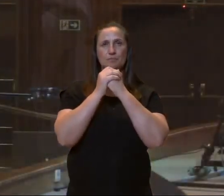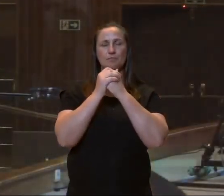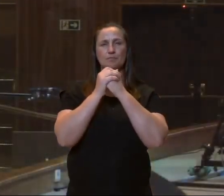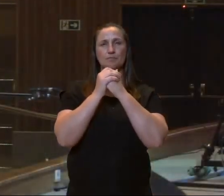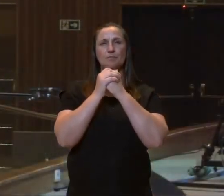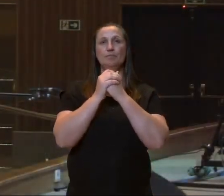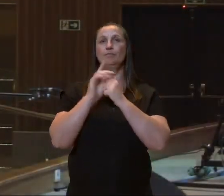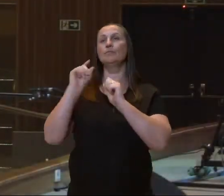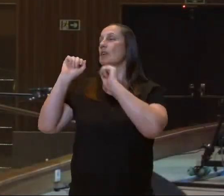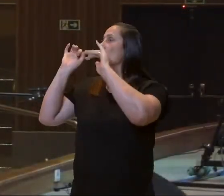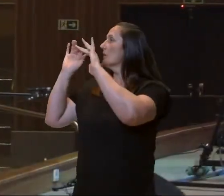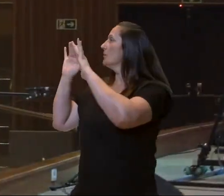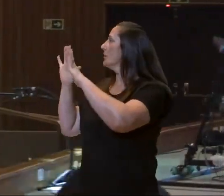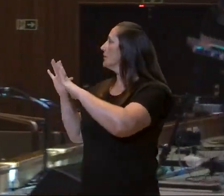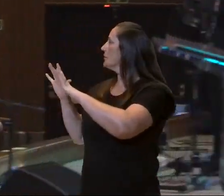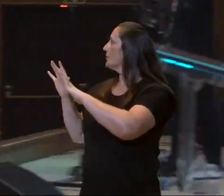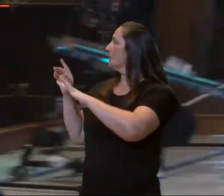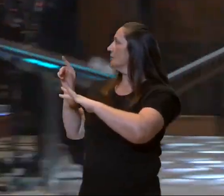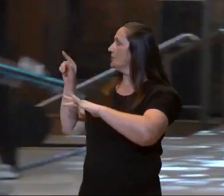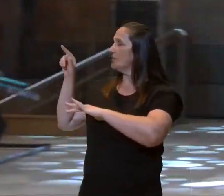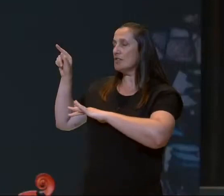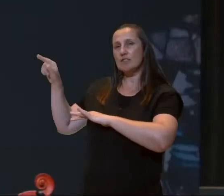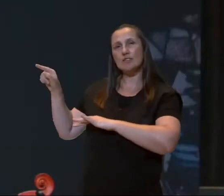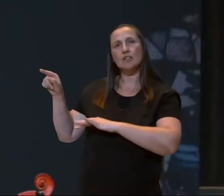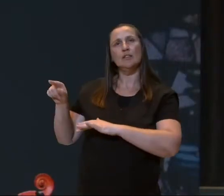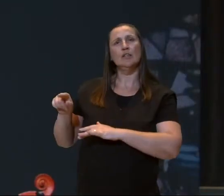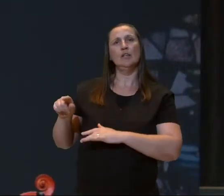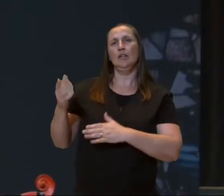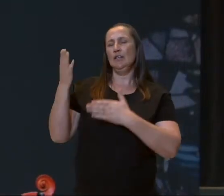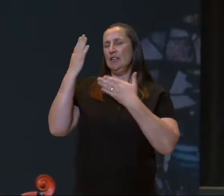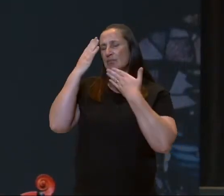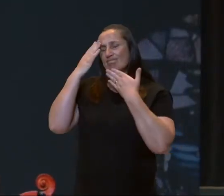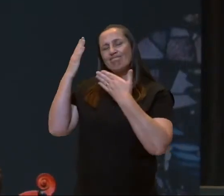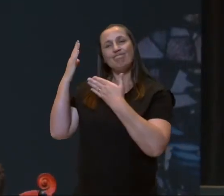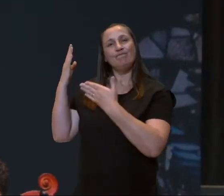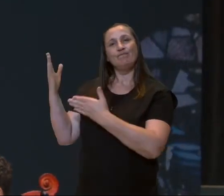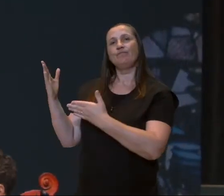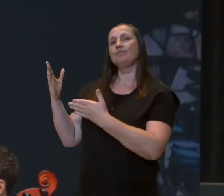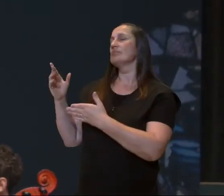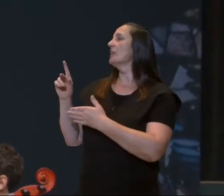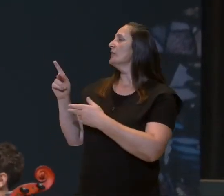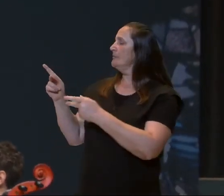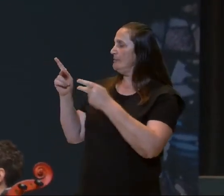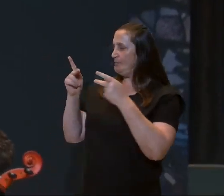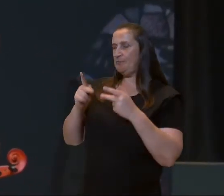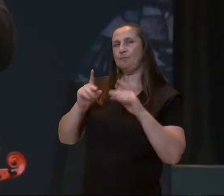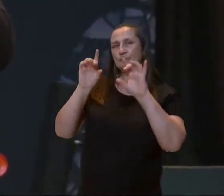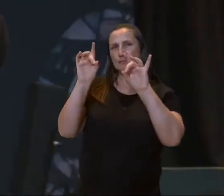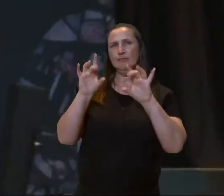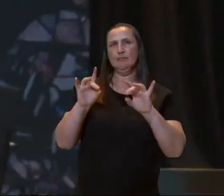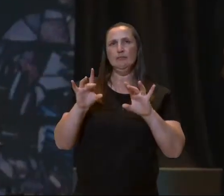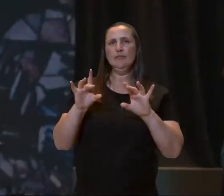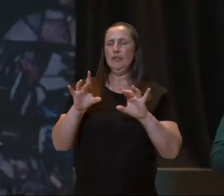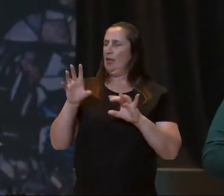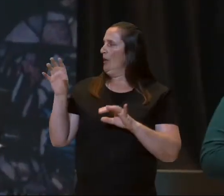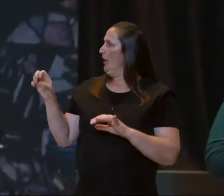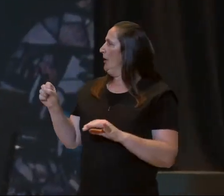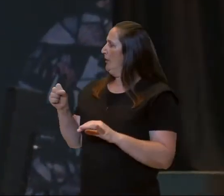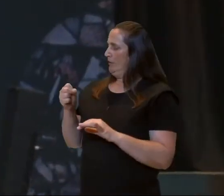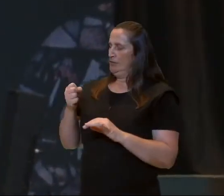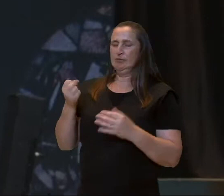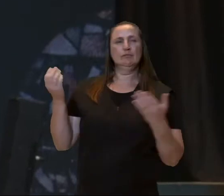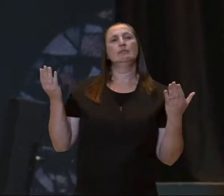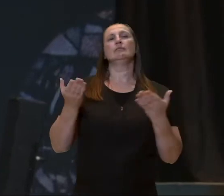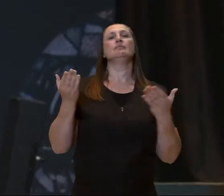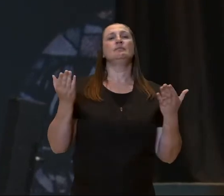amém. Deus abençoe vocês muito, muito, muito. Tem um convite especial. Pega, venha. Se você está chegando na